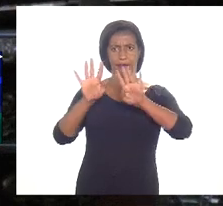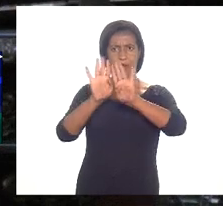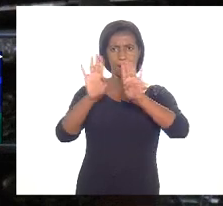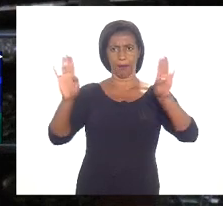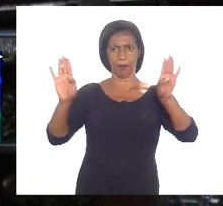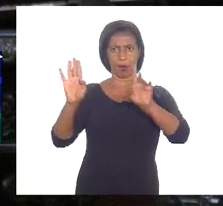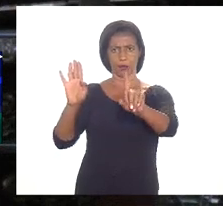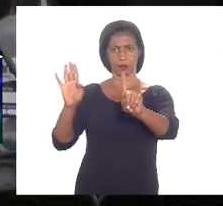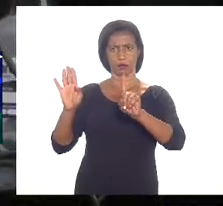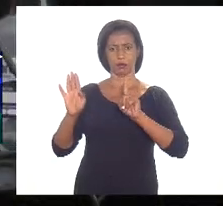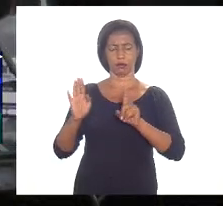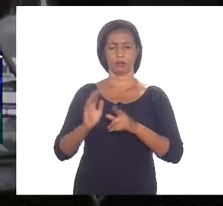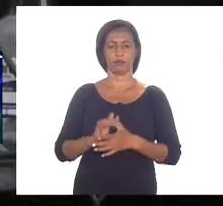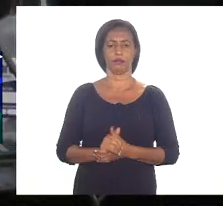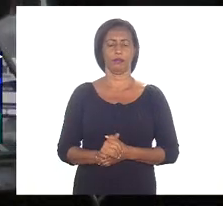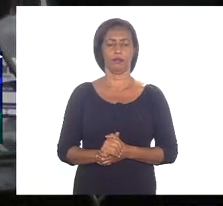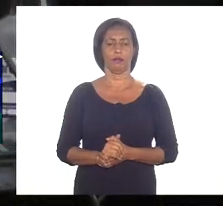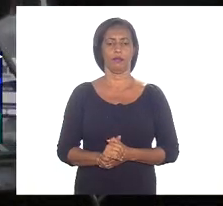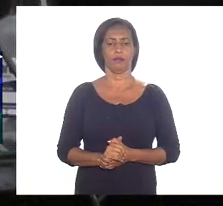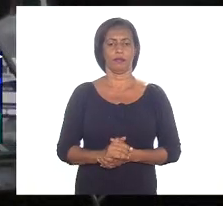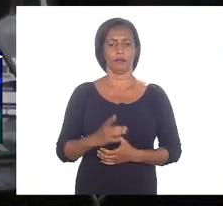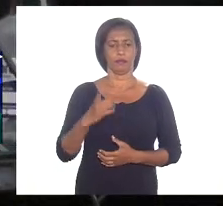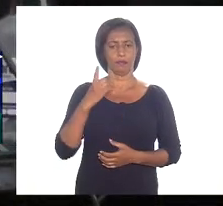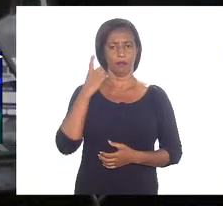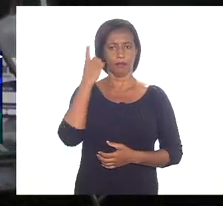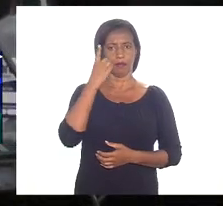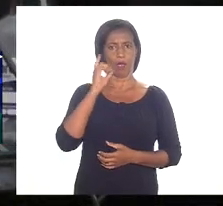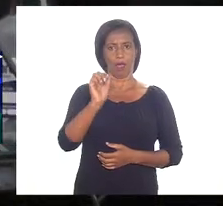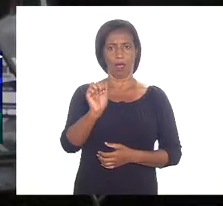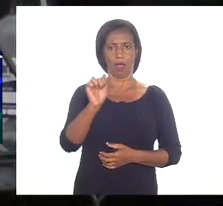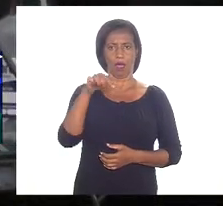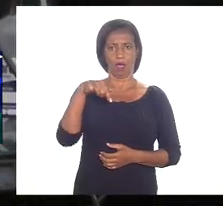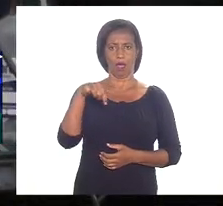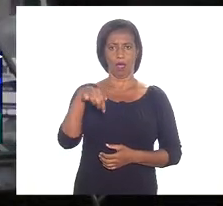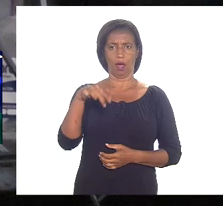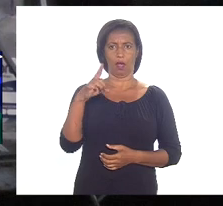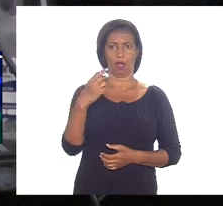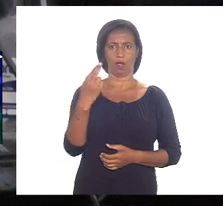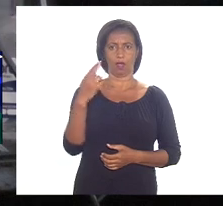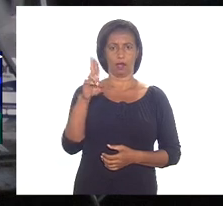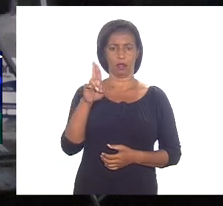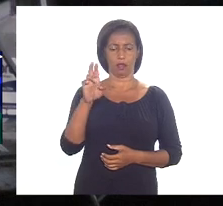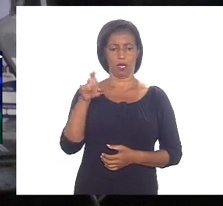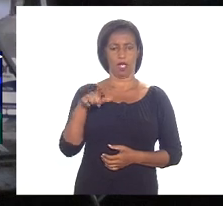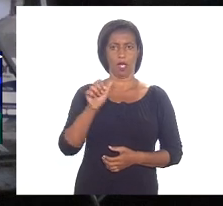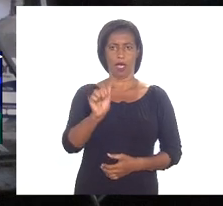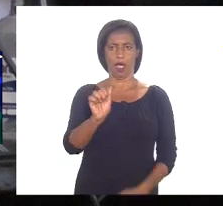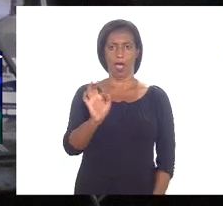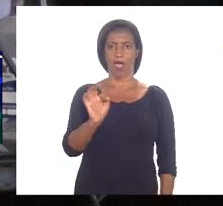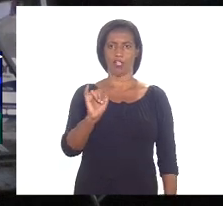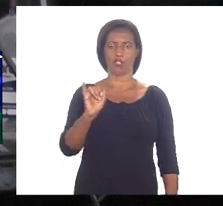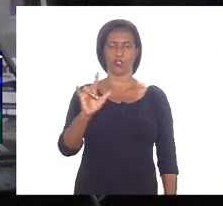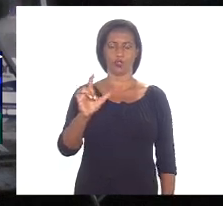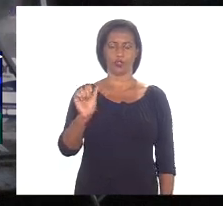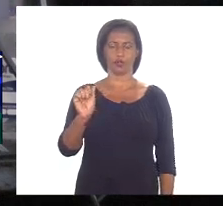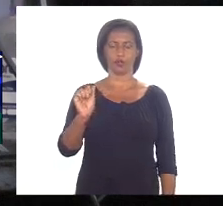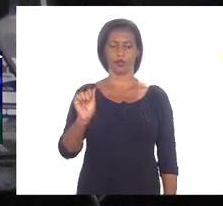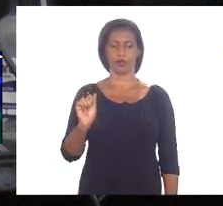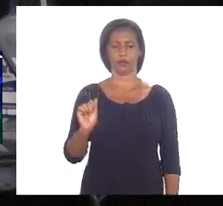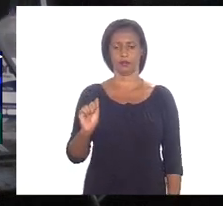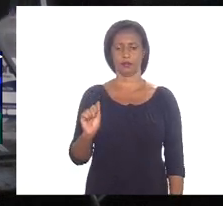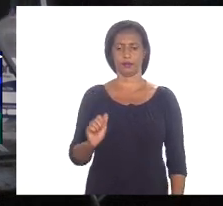desculpa tia Deputado André Corrêa Deputado Átila Nunes